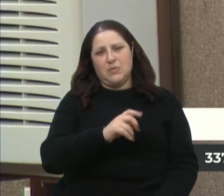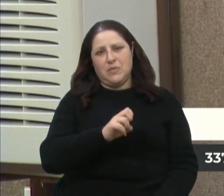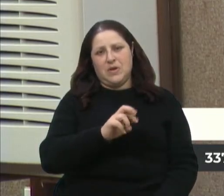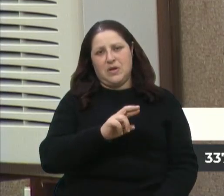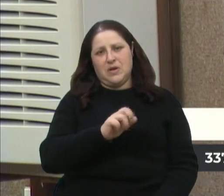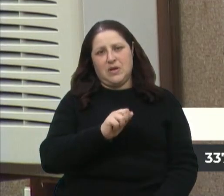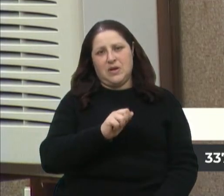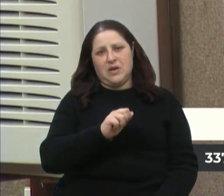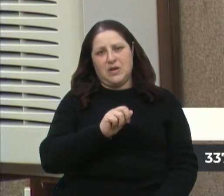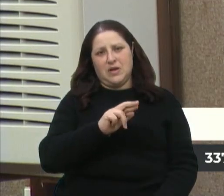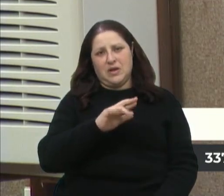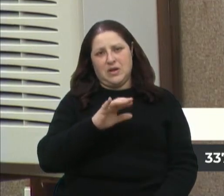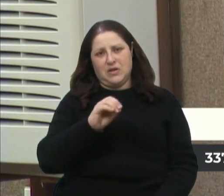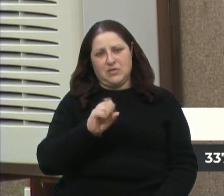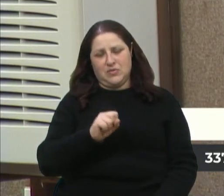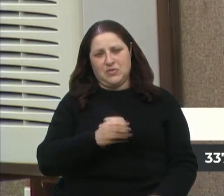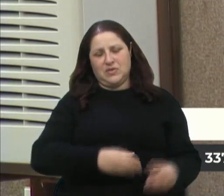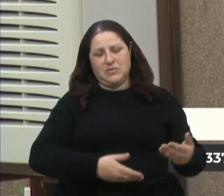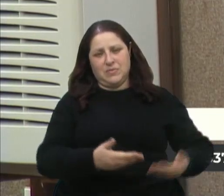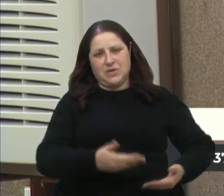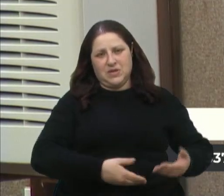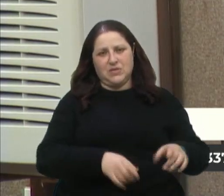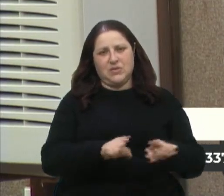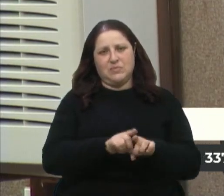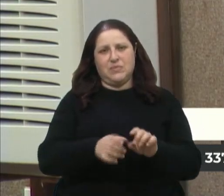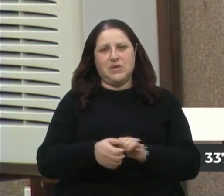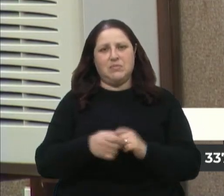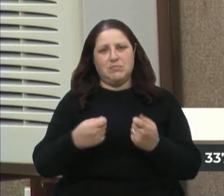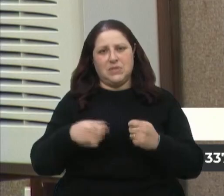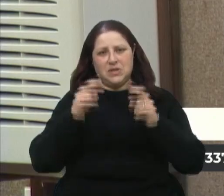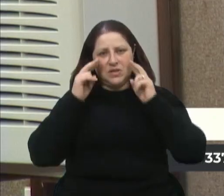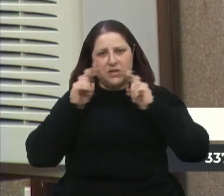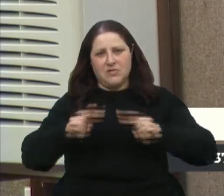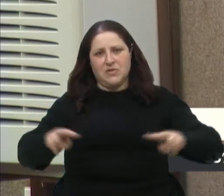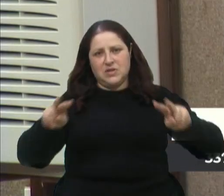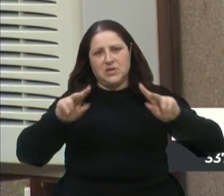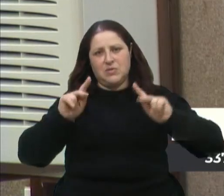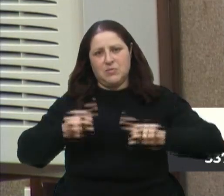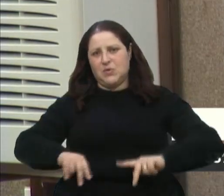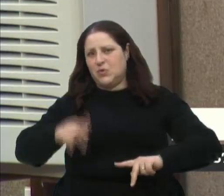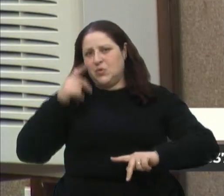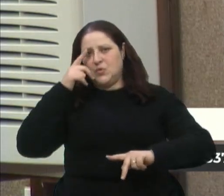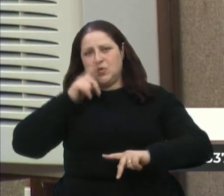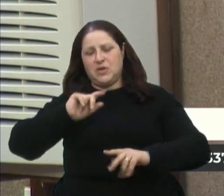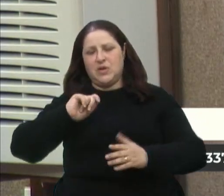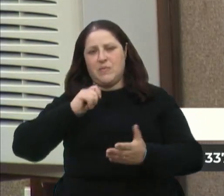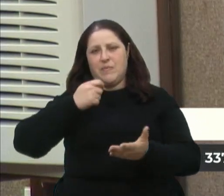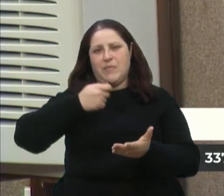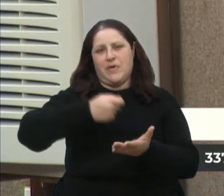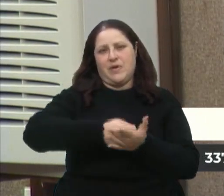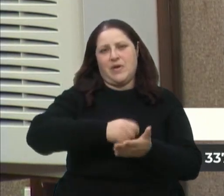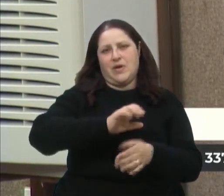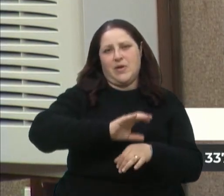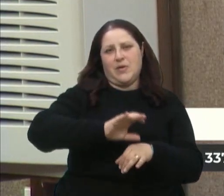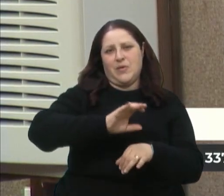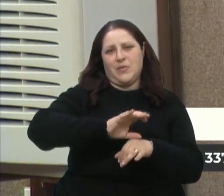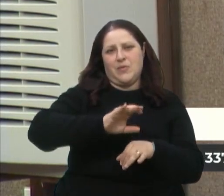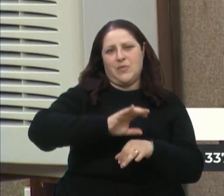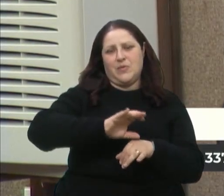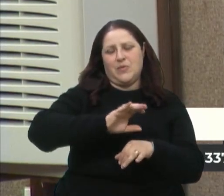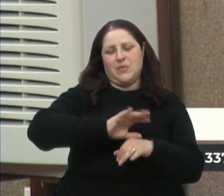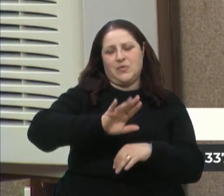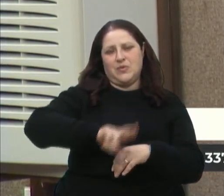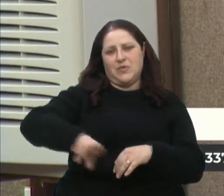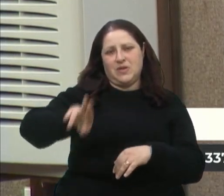né, ter essa visão, assim, esse olhar também para quem não tem condição de, né, cursar uma universidade particular, uma